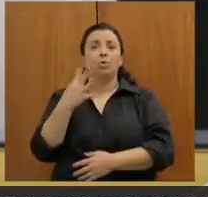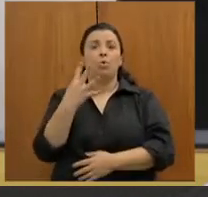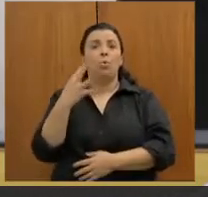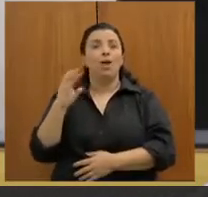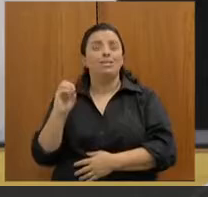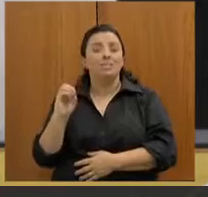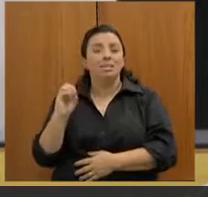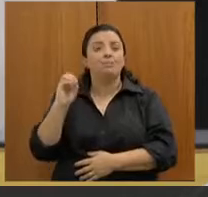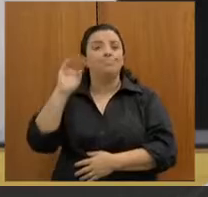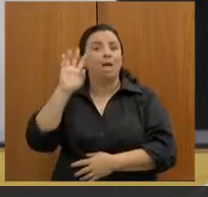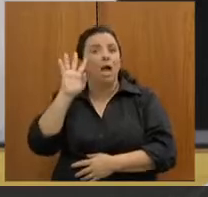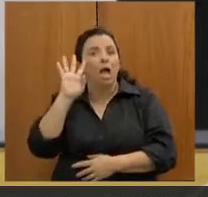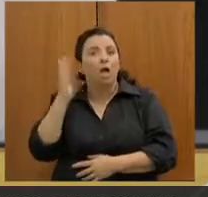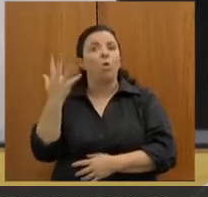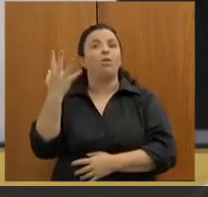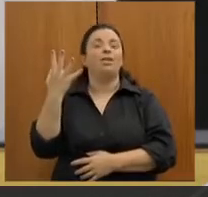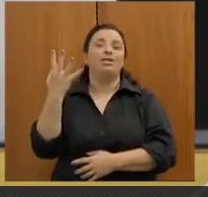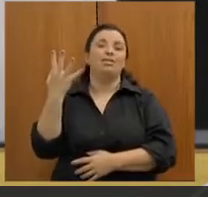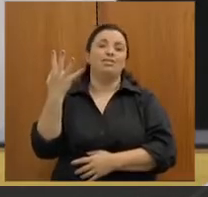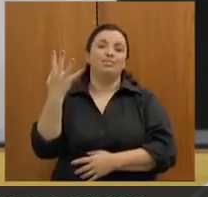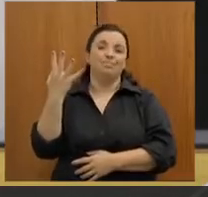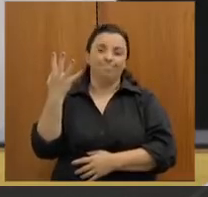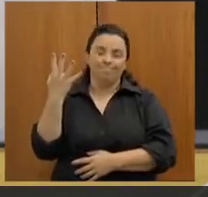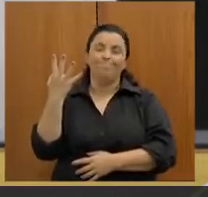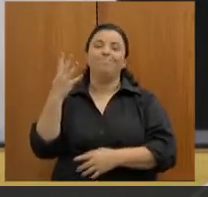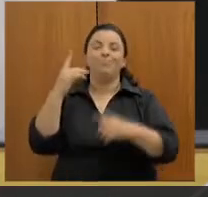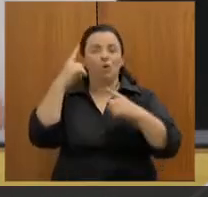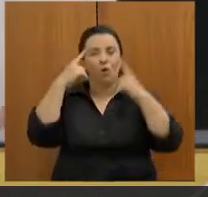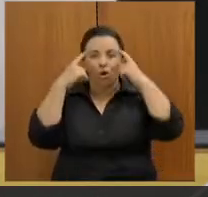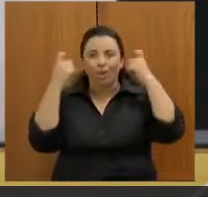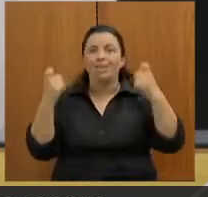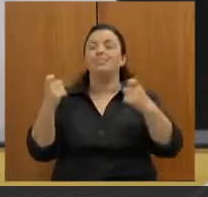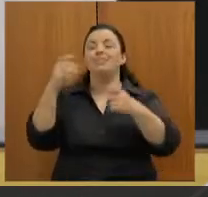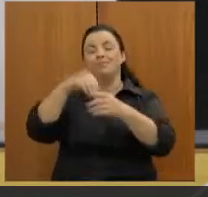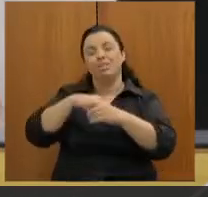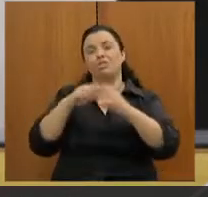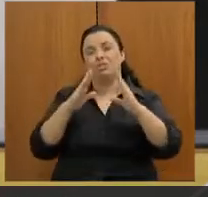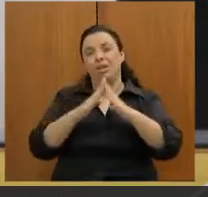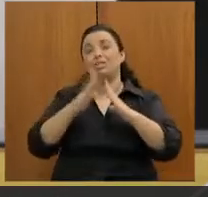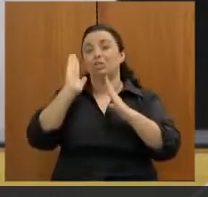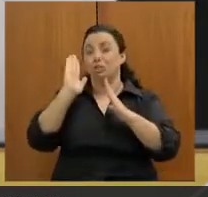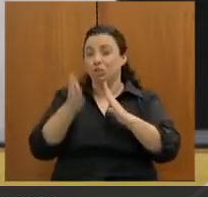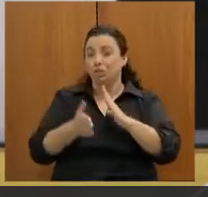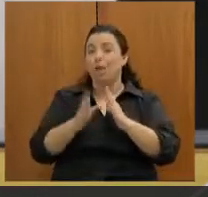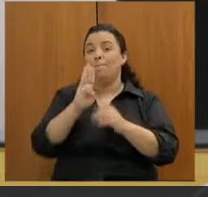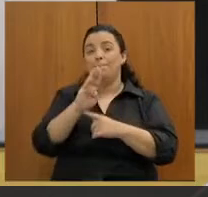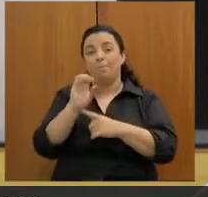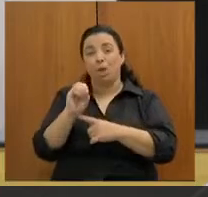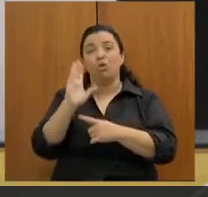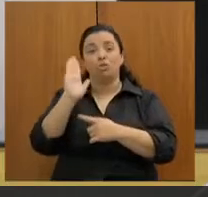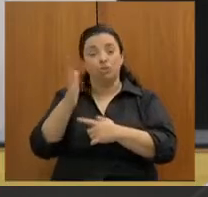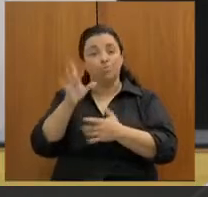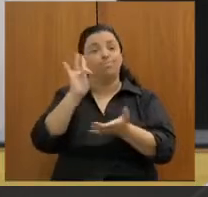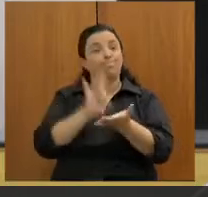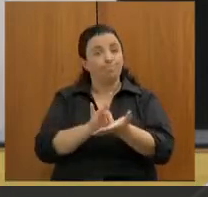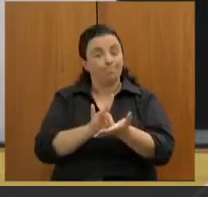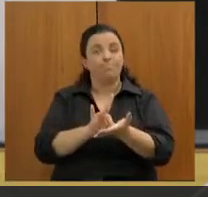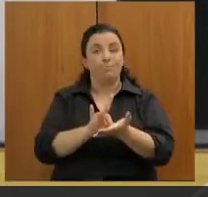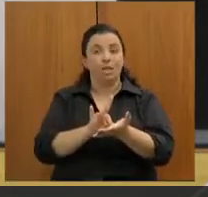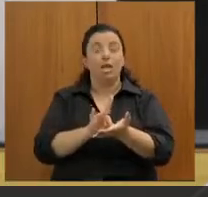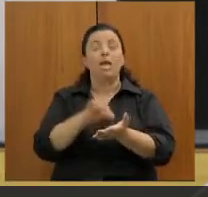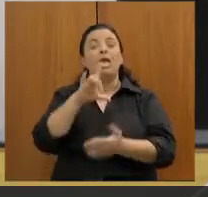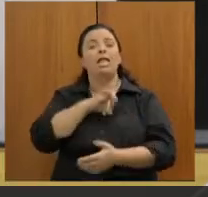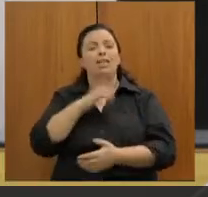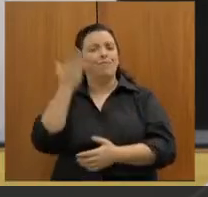registrados formalmente violência doméstica e segundo a polícia militar e nos relatou Na audiência do